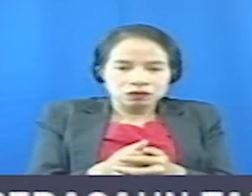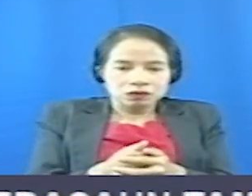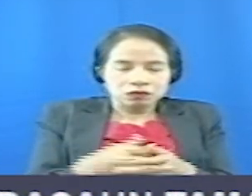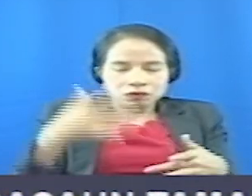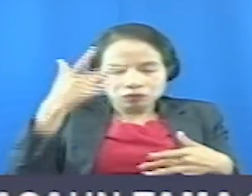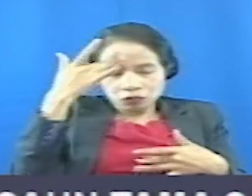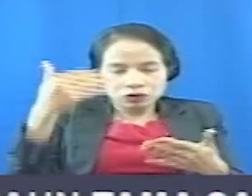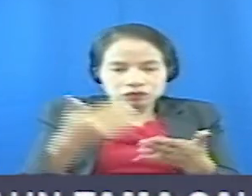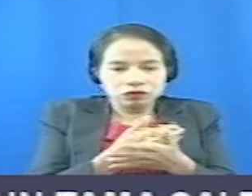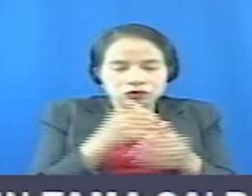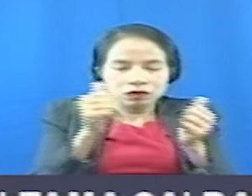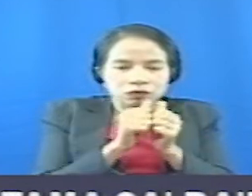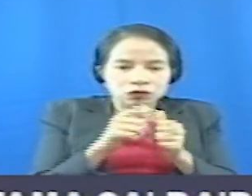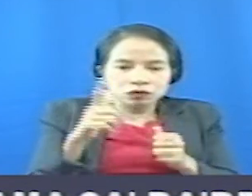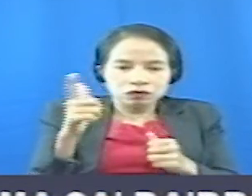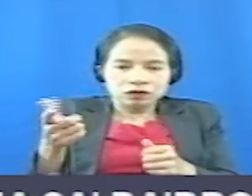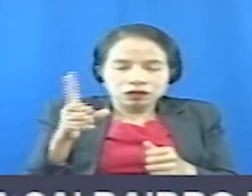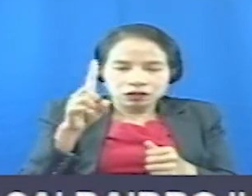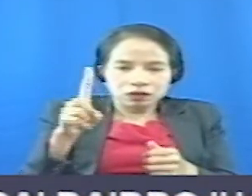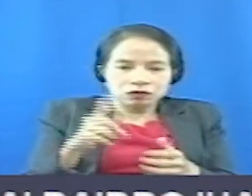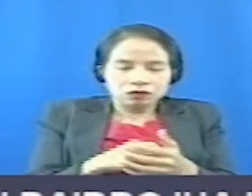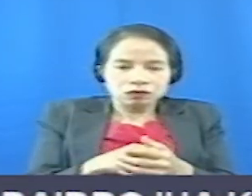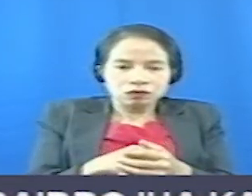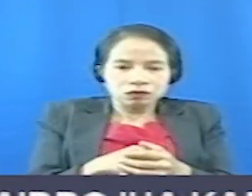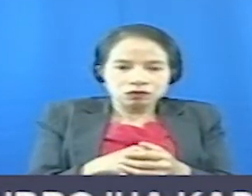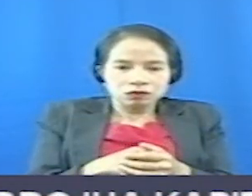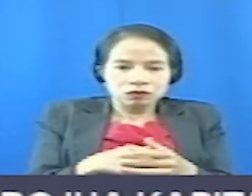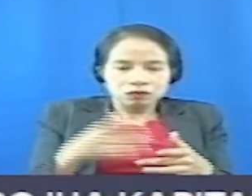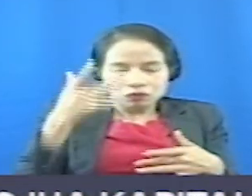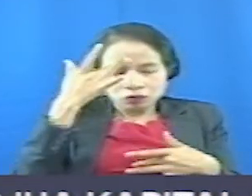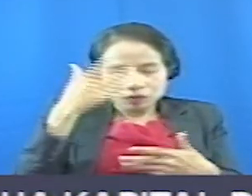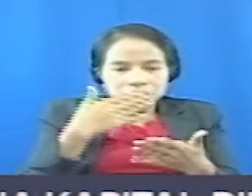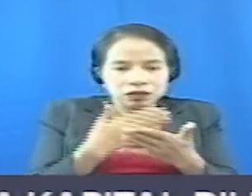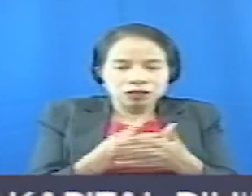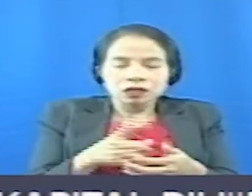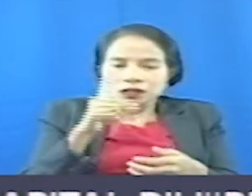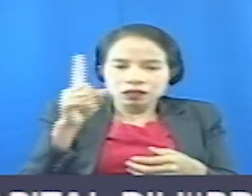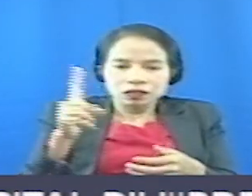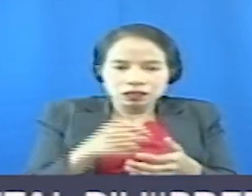Fon Hamutukoto 21, Carrua Nulo Recingida, caso recuperado e ida,